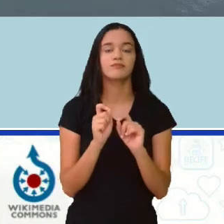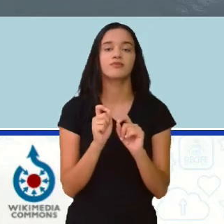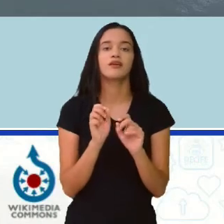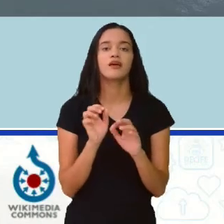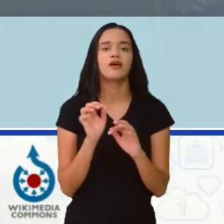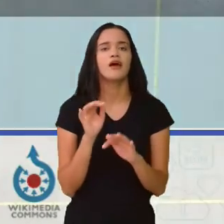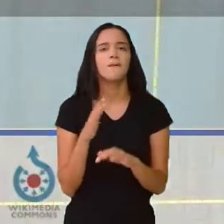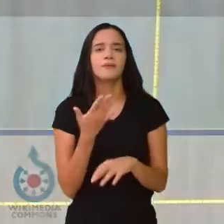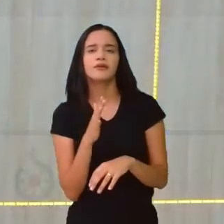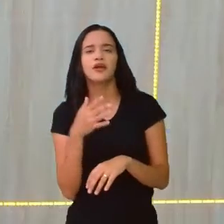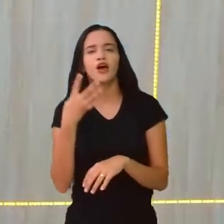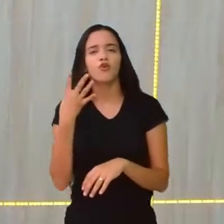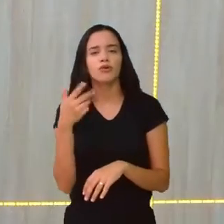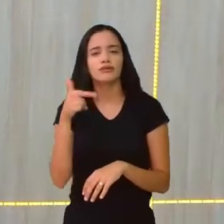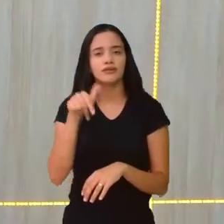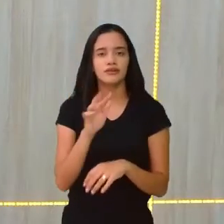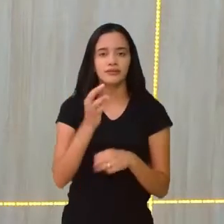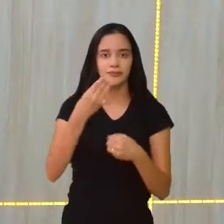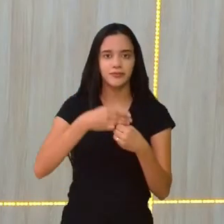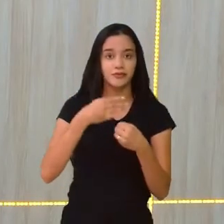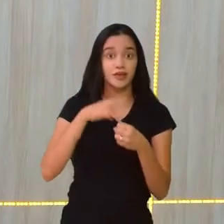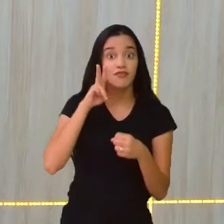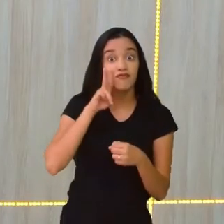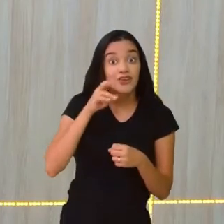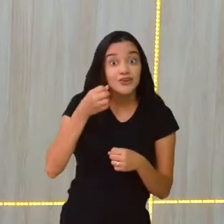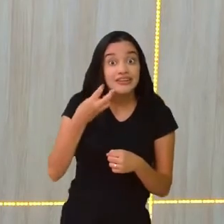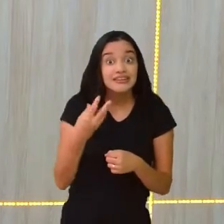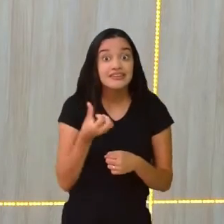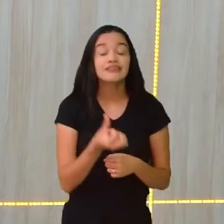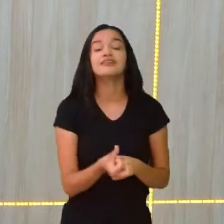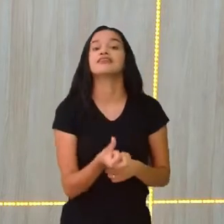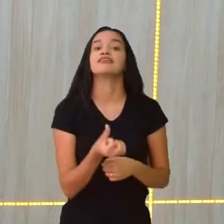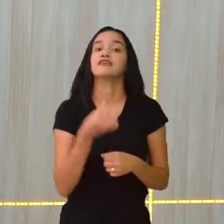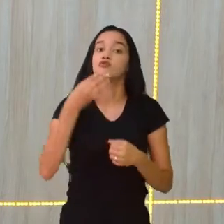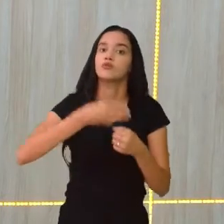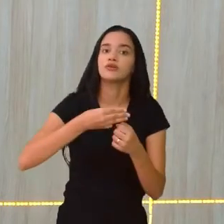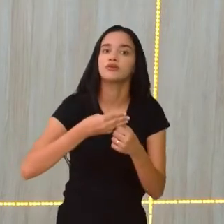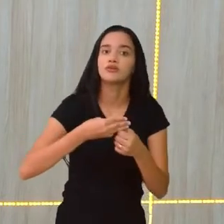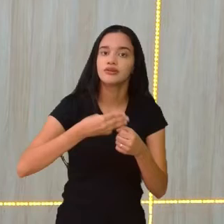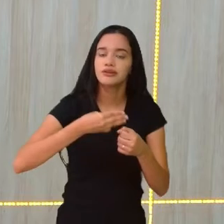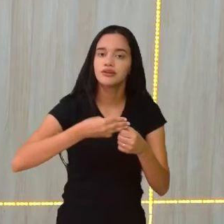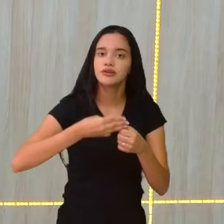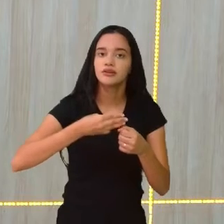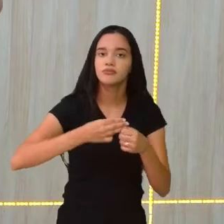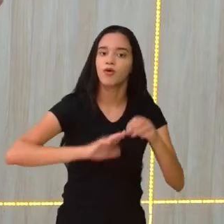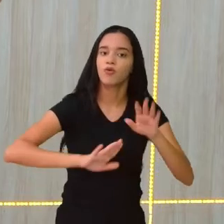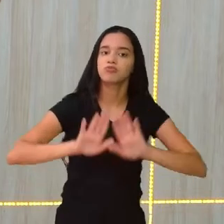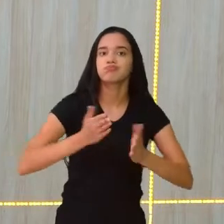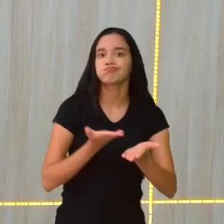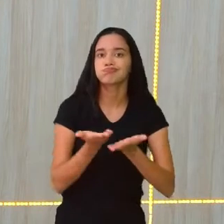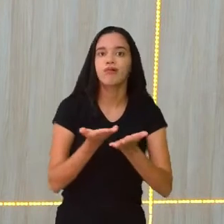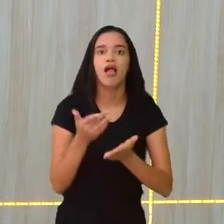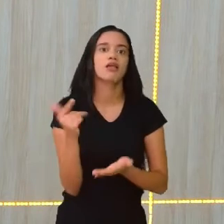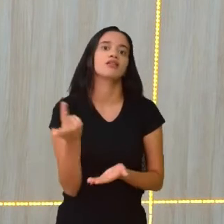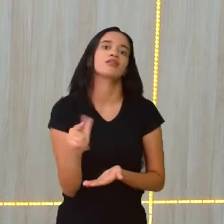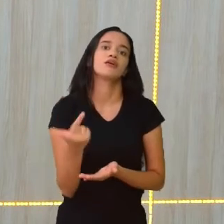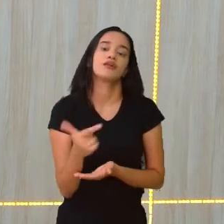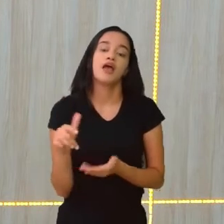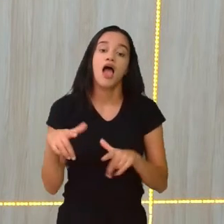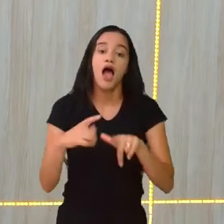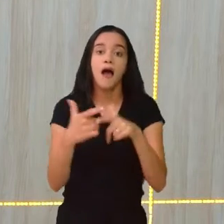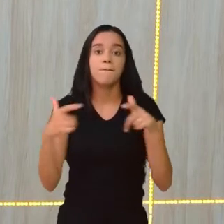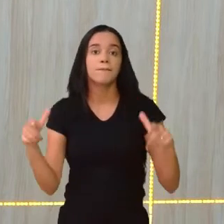por 47 municípios, a gente viu que 36 municípios não têm saneamento básico. Então, uma grande maioria